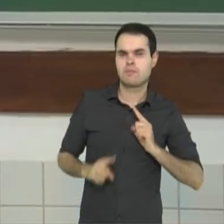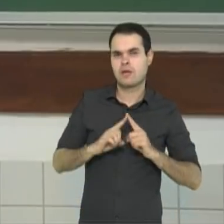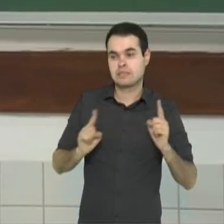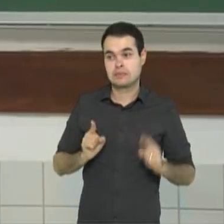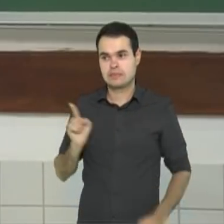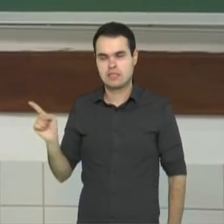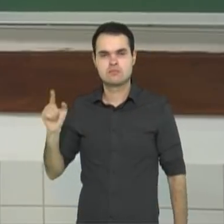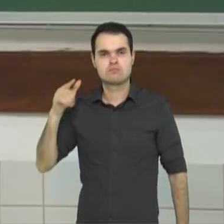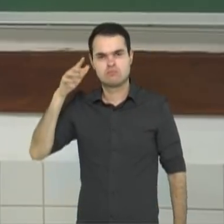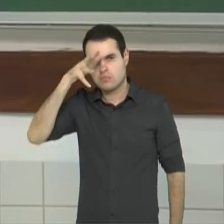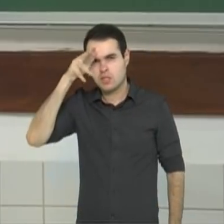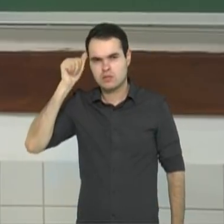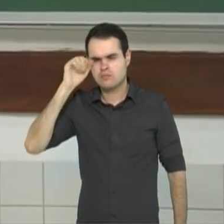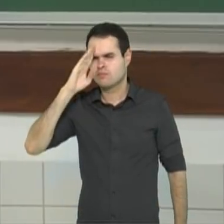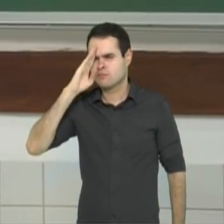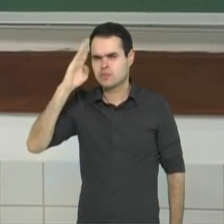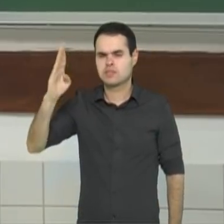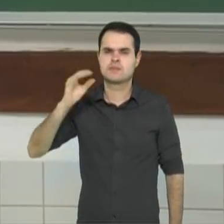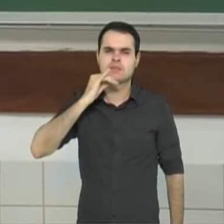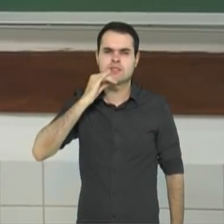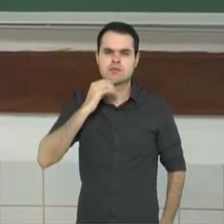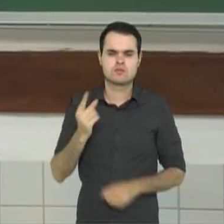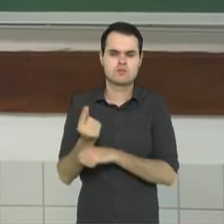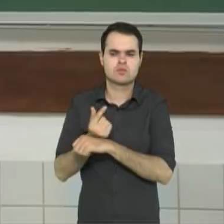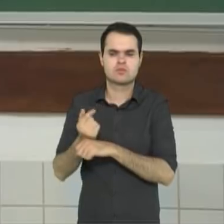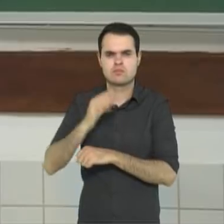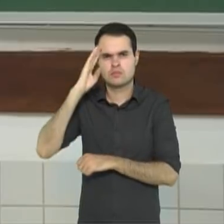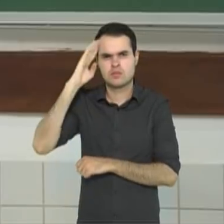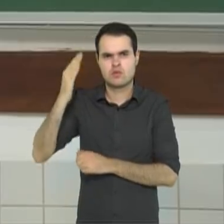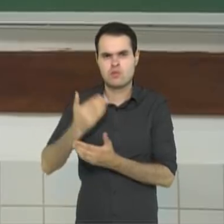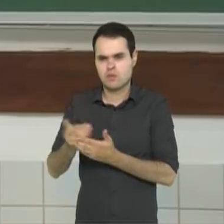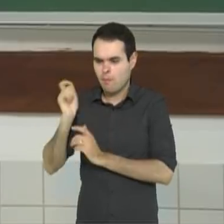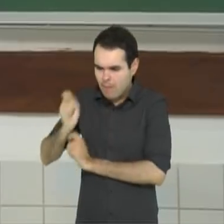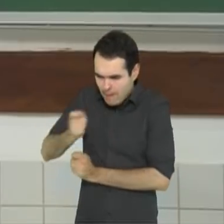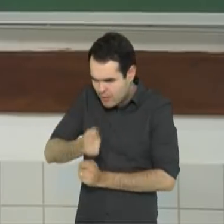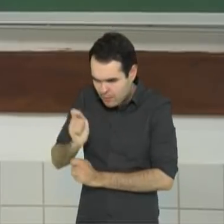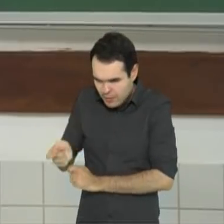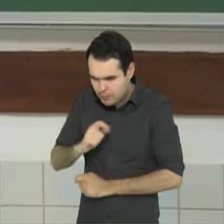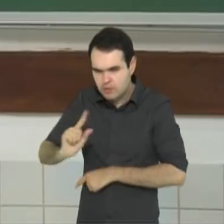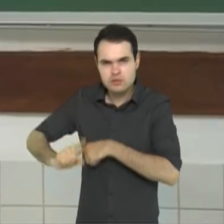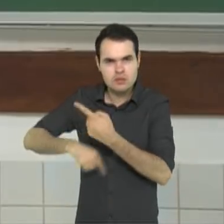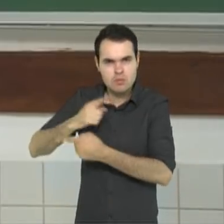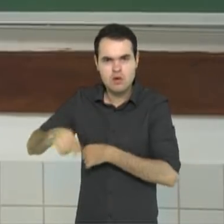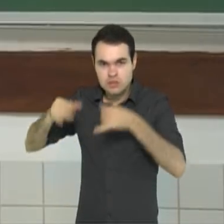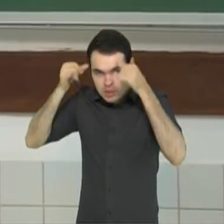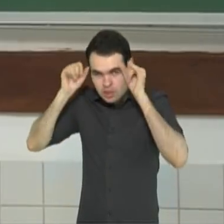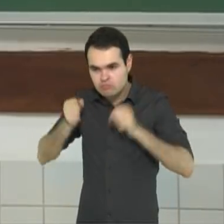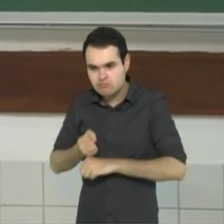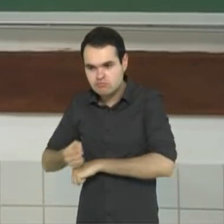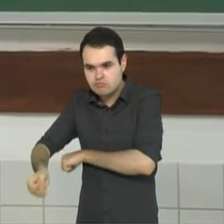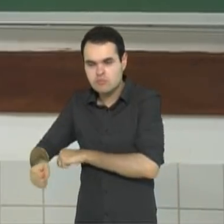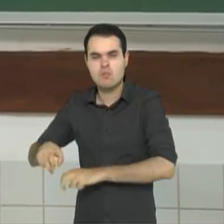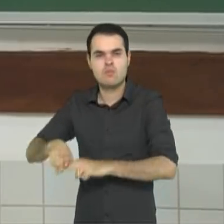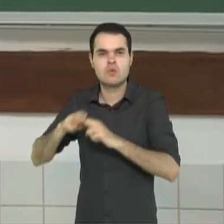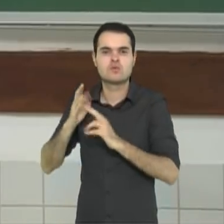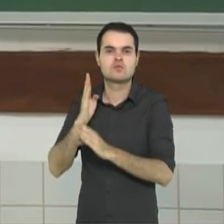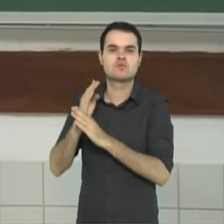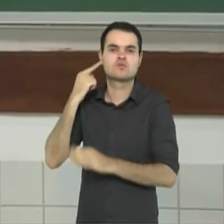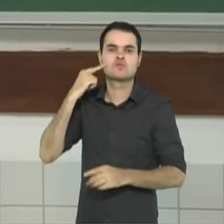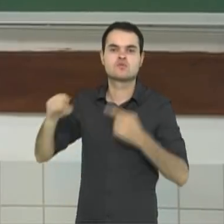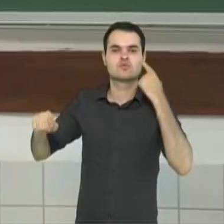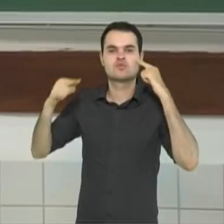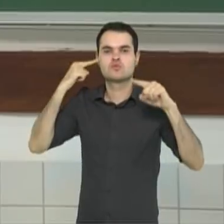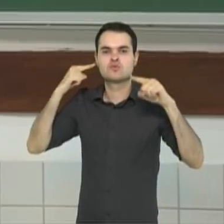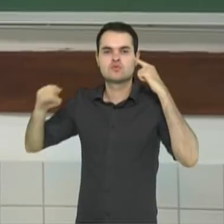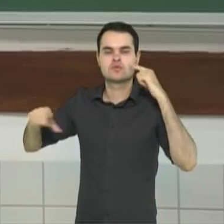Grosso, a economia principal começou com a mineração, depois é que veio o gado. Aí que apareceu, né,